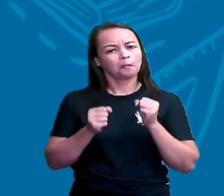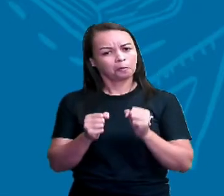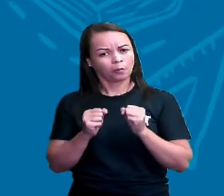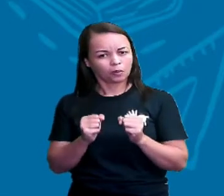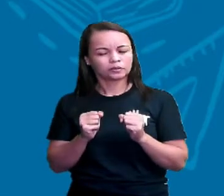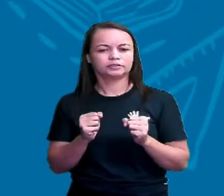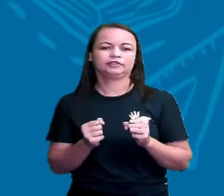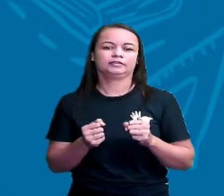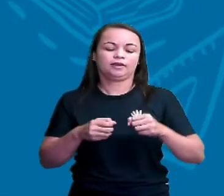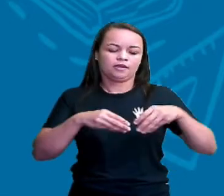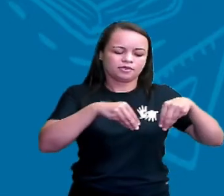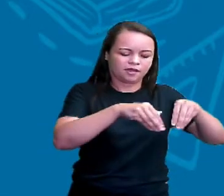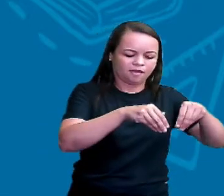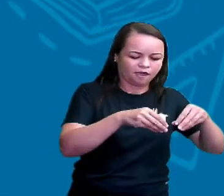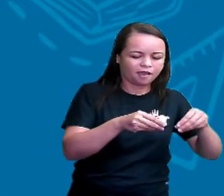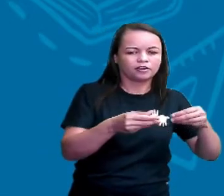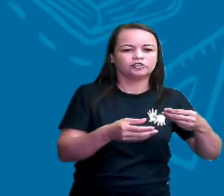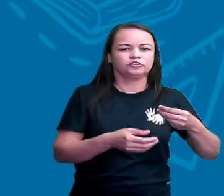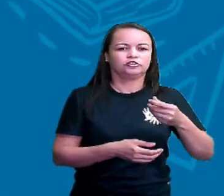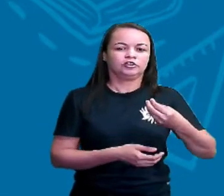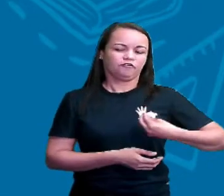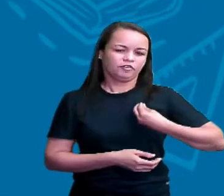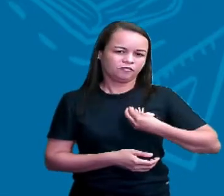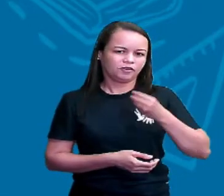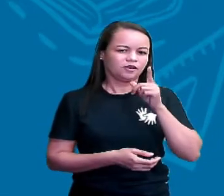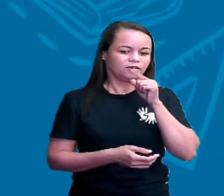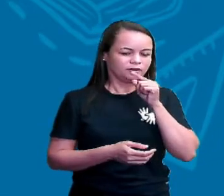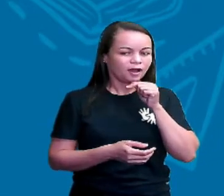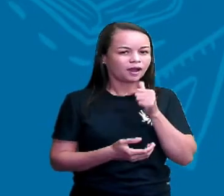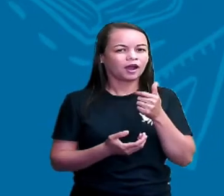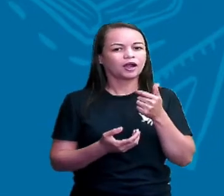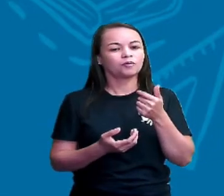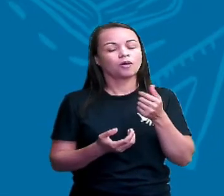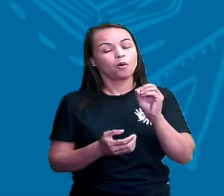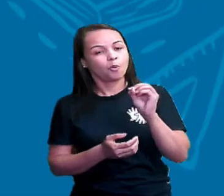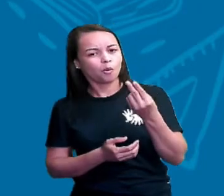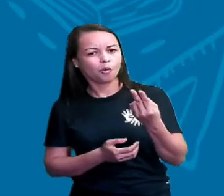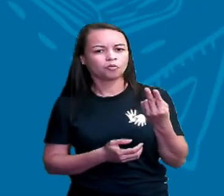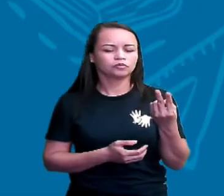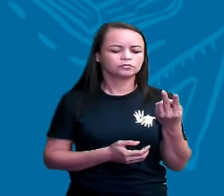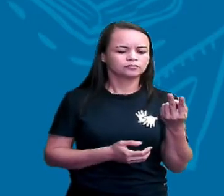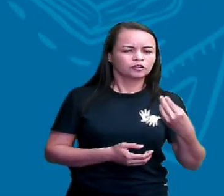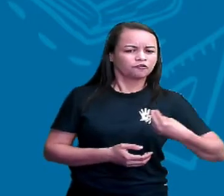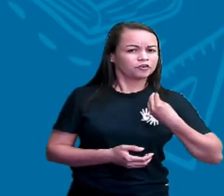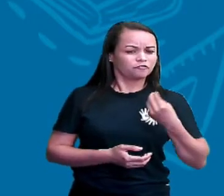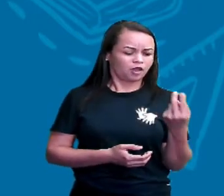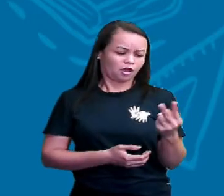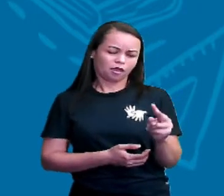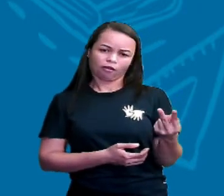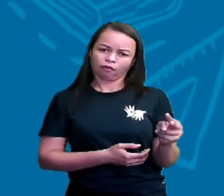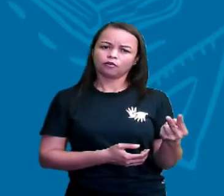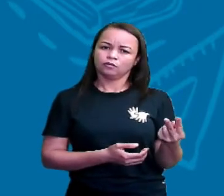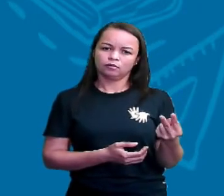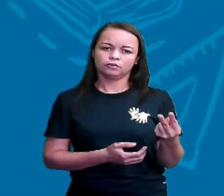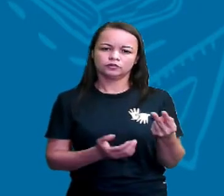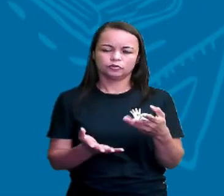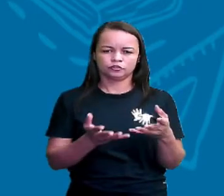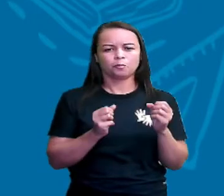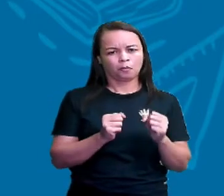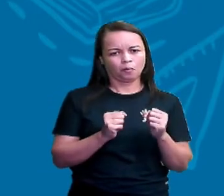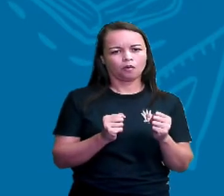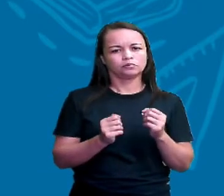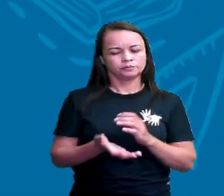terrestres, aquáticos ou transitarem entre os dois ambientes, entre o ambiente terrestre e o ambiente aquático, tá